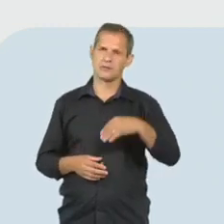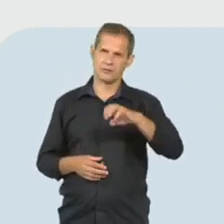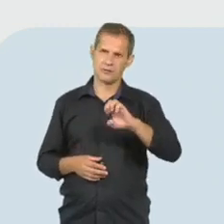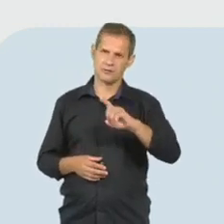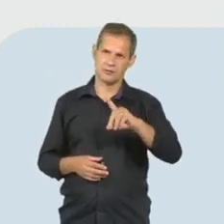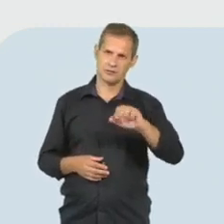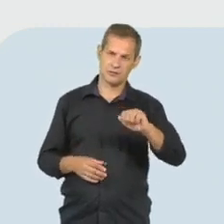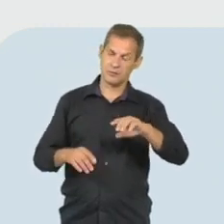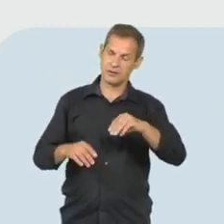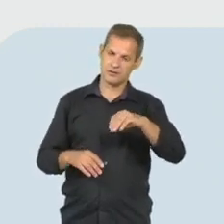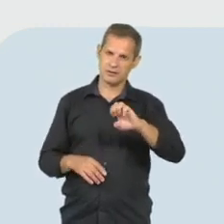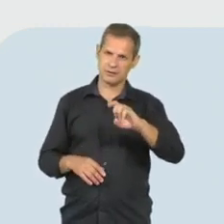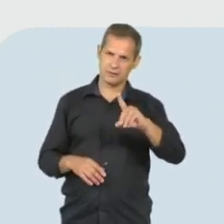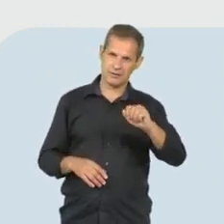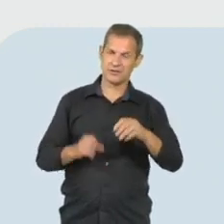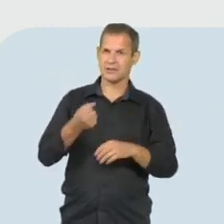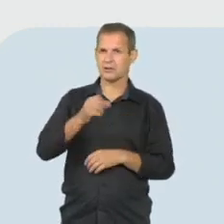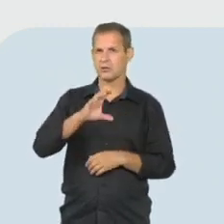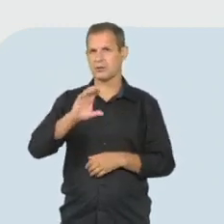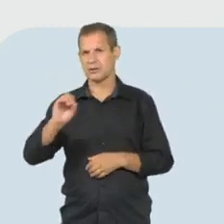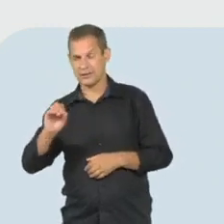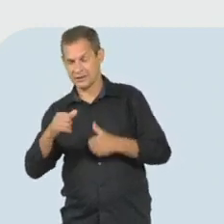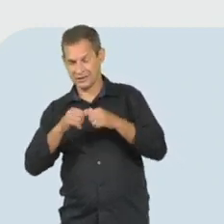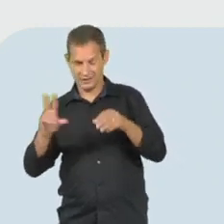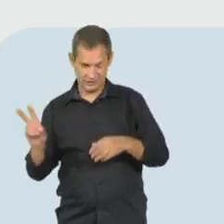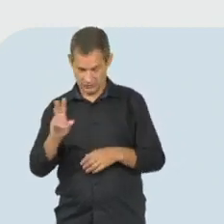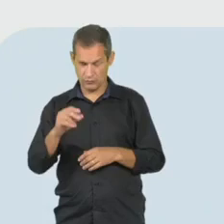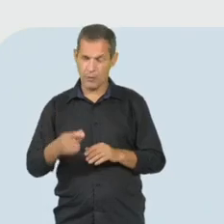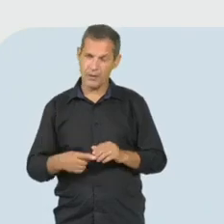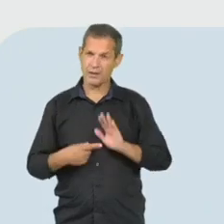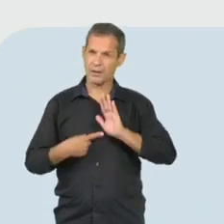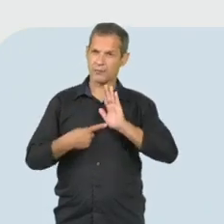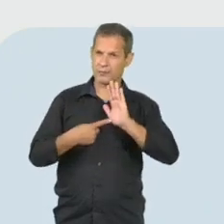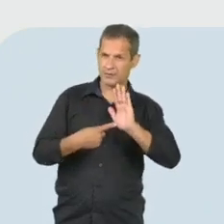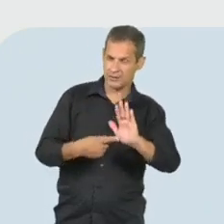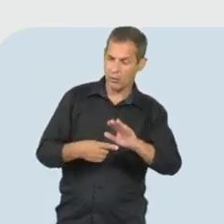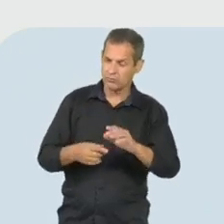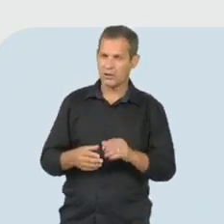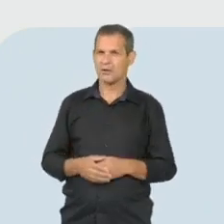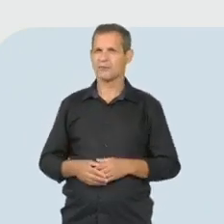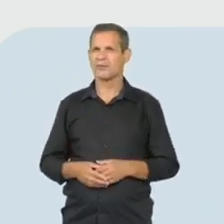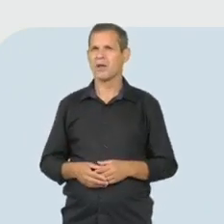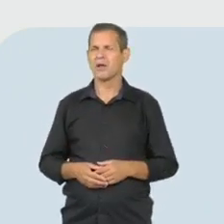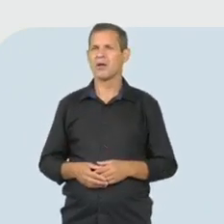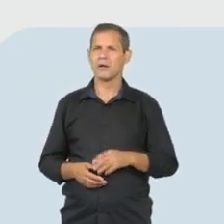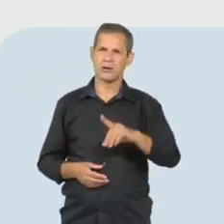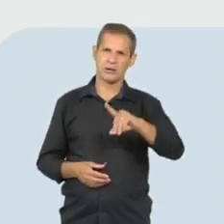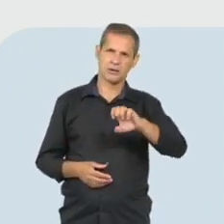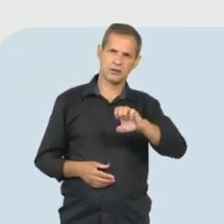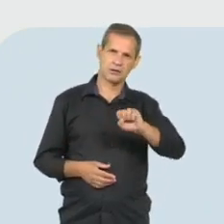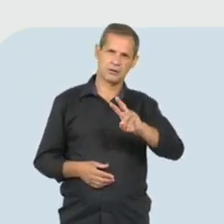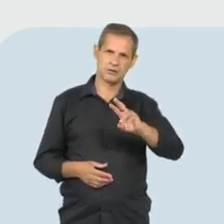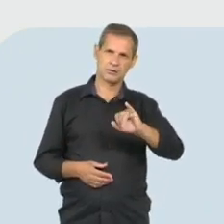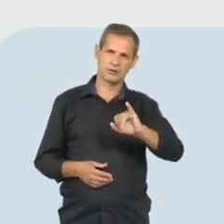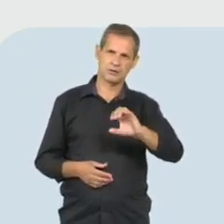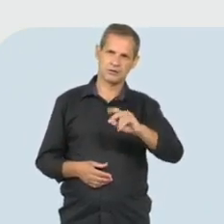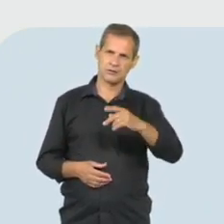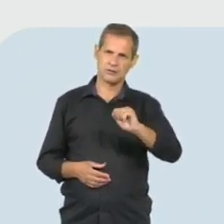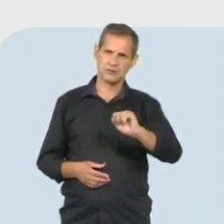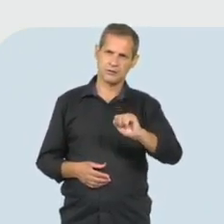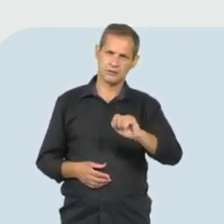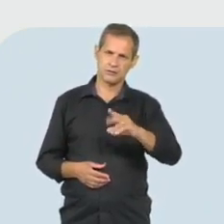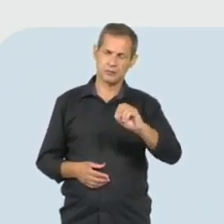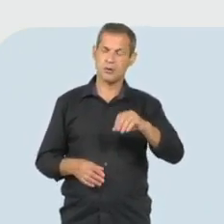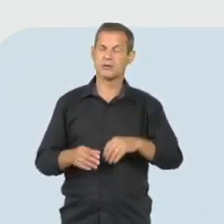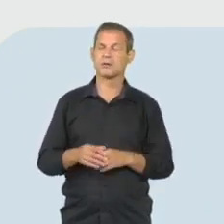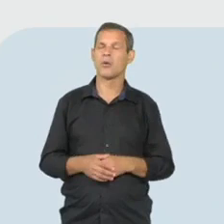média. A média é 80, que é esse valor que ele apresentou aqui. O desvio padrão. Professor, qual que é o desvio padrão do 80? Então, o desvio